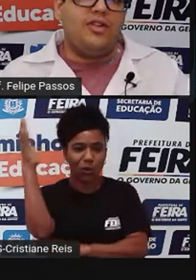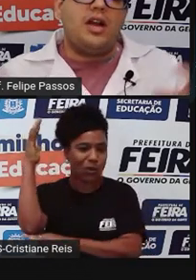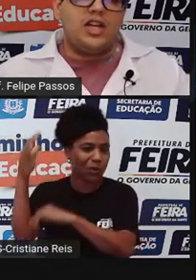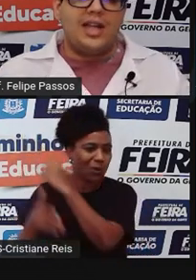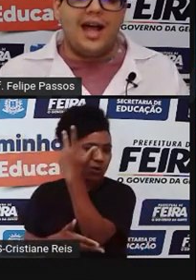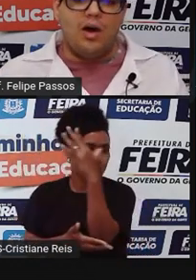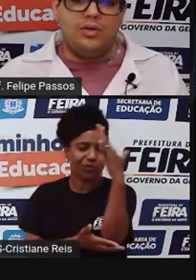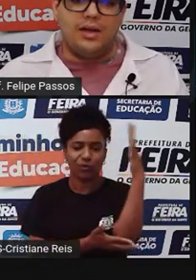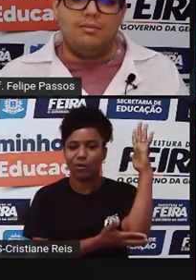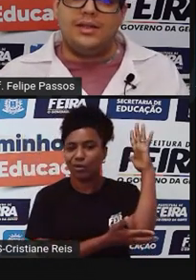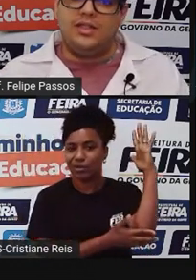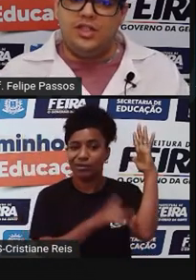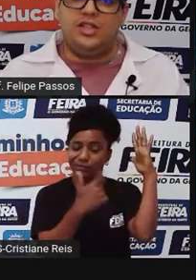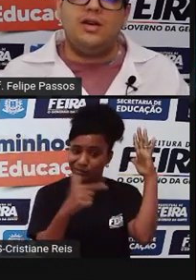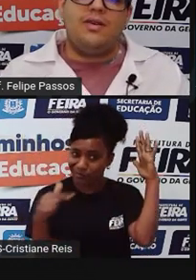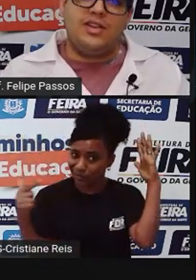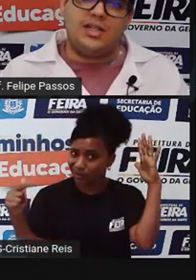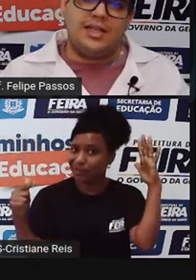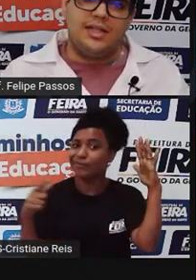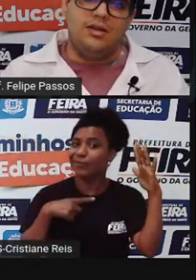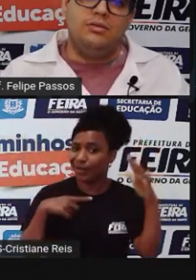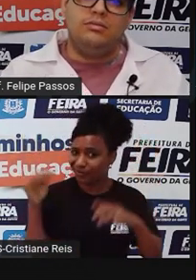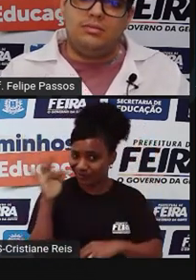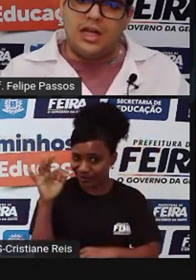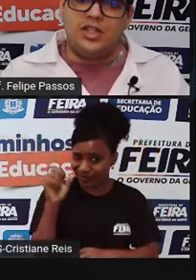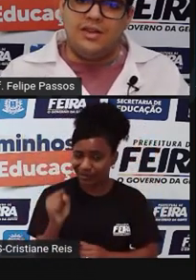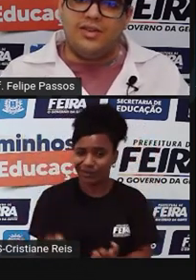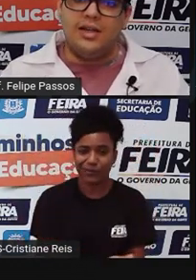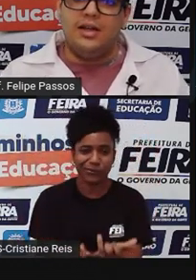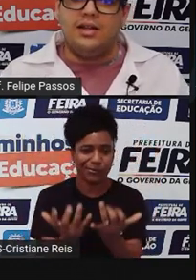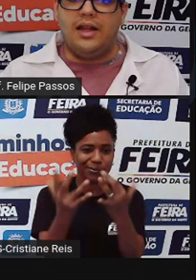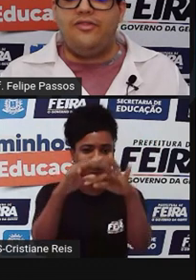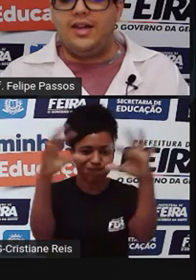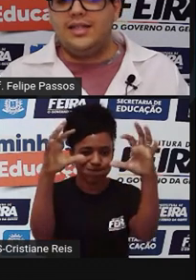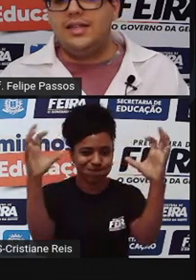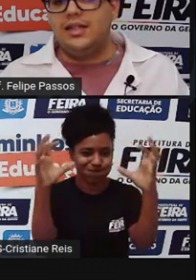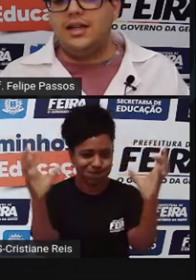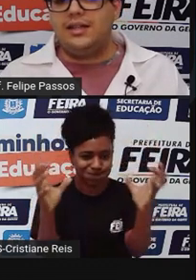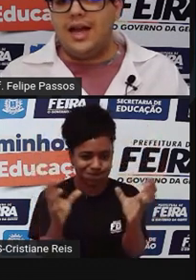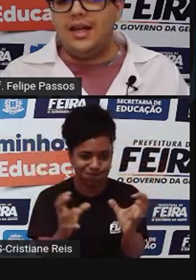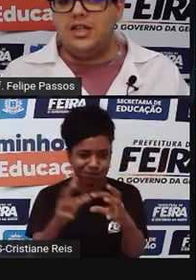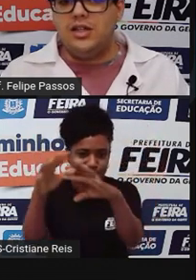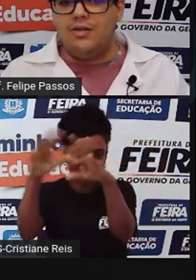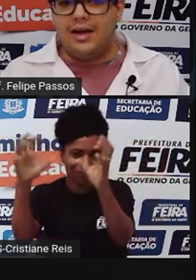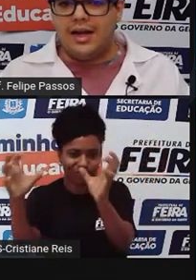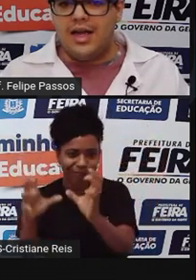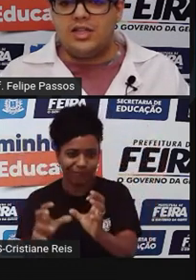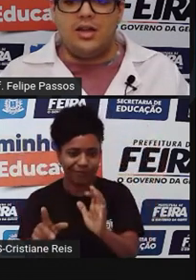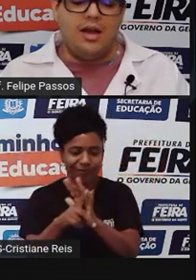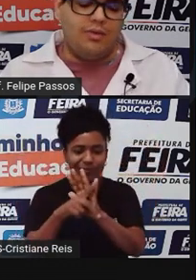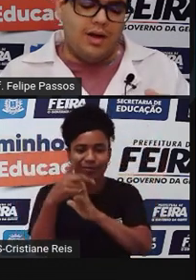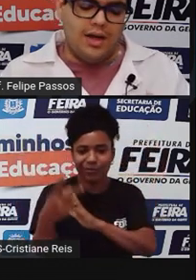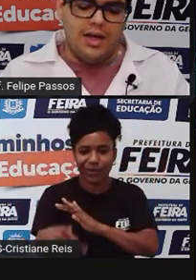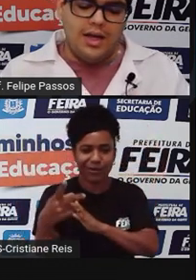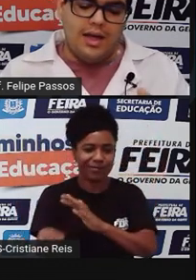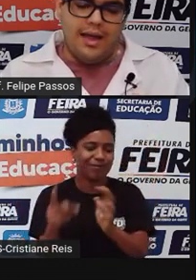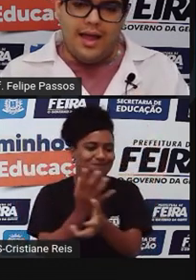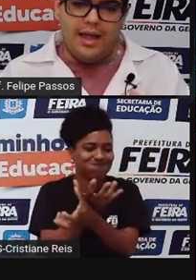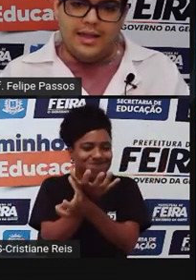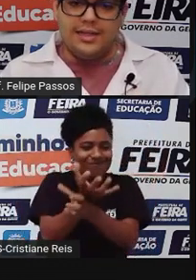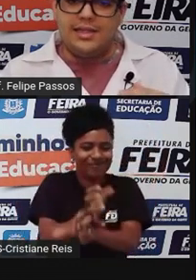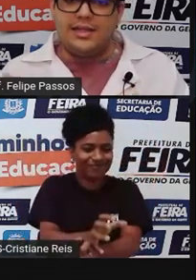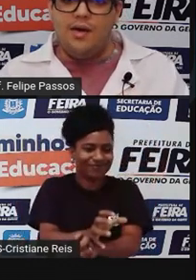não tem Floresta alta mas existiam a vegetação nativa né Feira de Santana Tá na região Agreste é